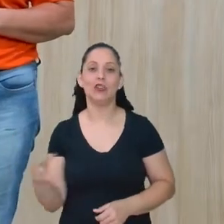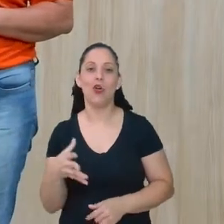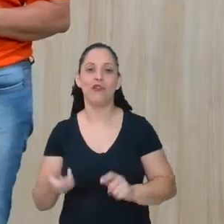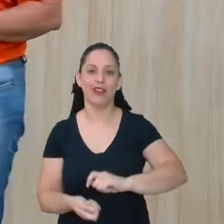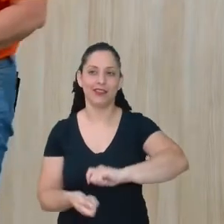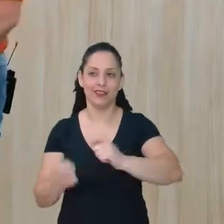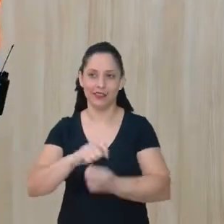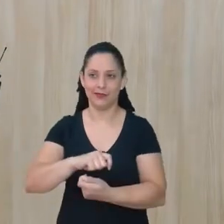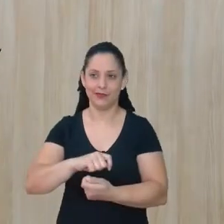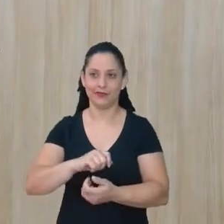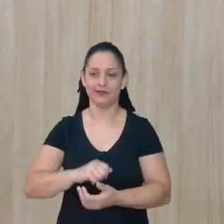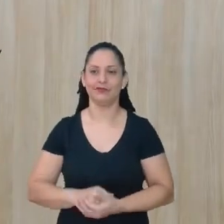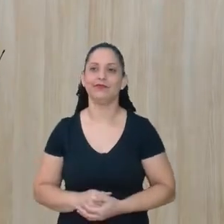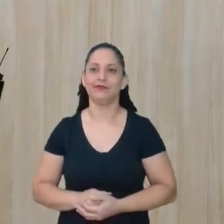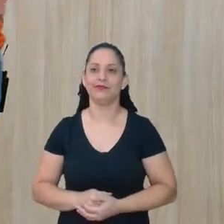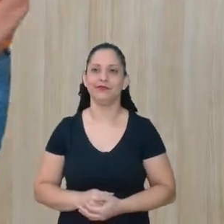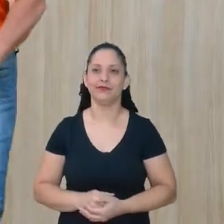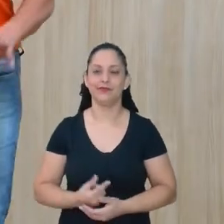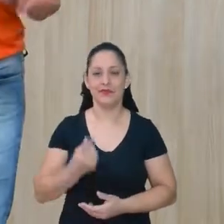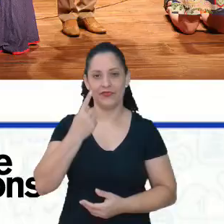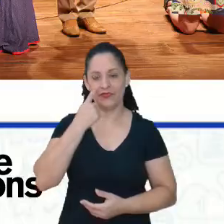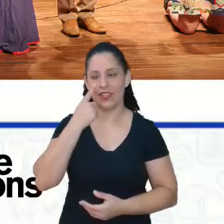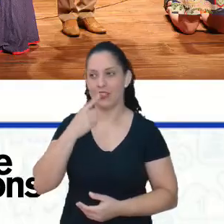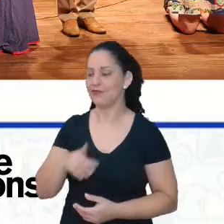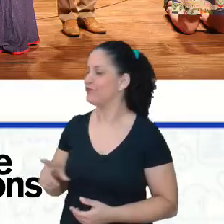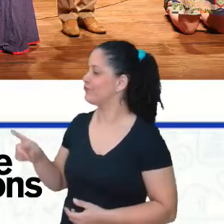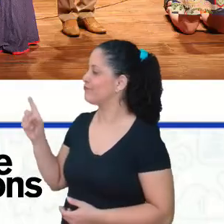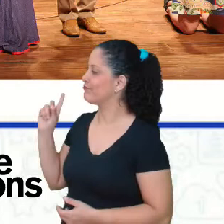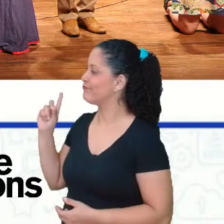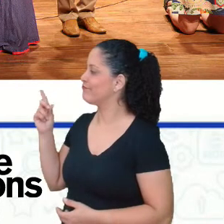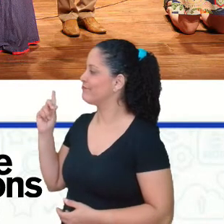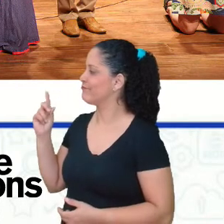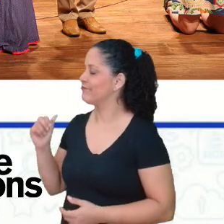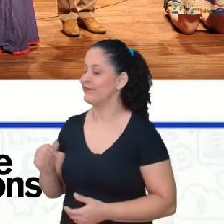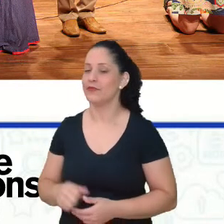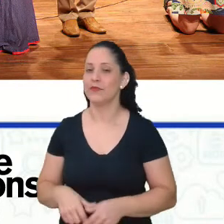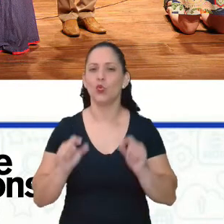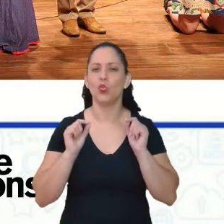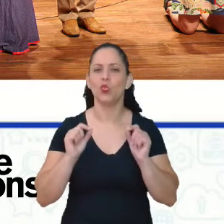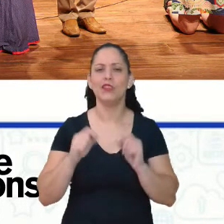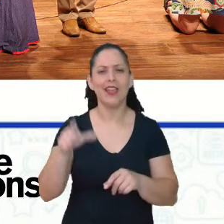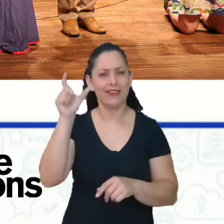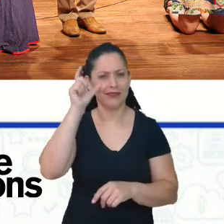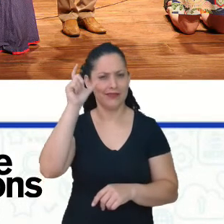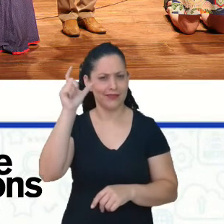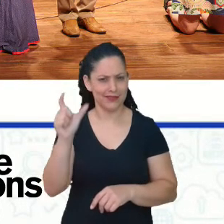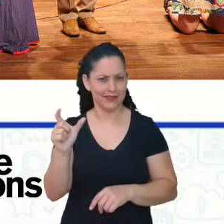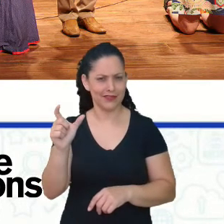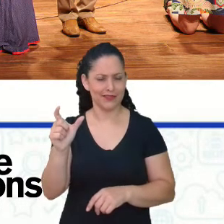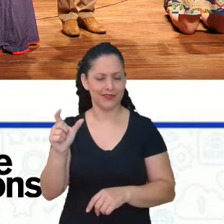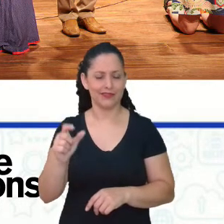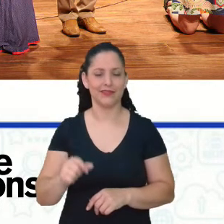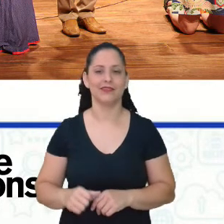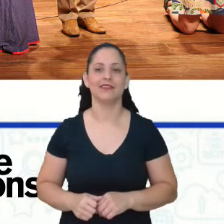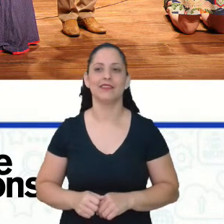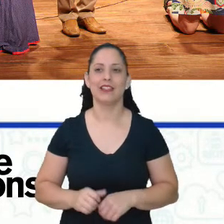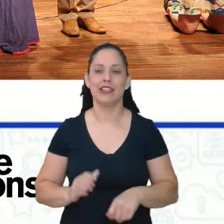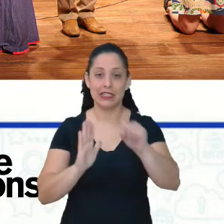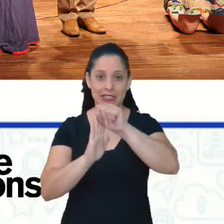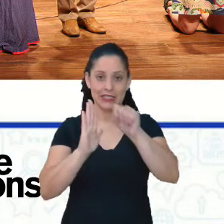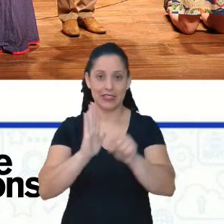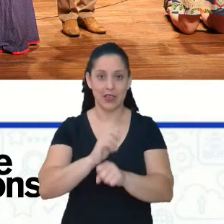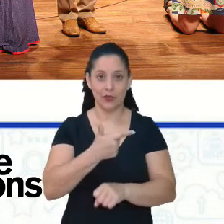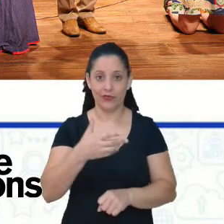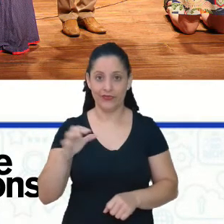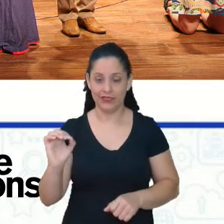versão. Então, bora lá. Uma vertente interessante que surgiu, né, isso já no século